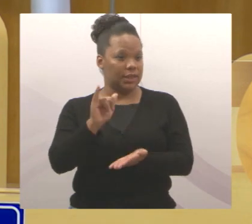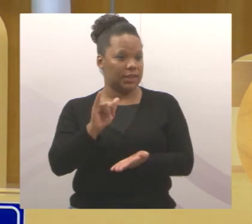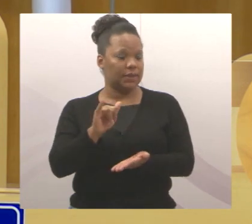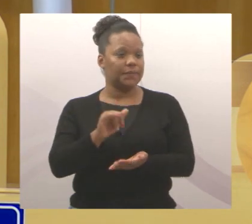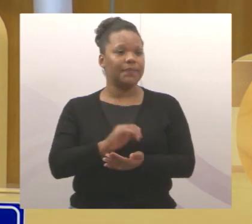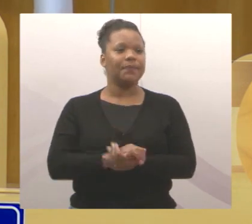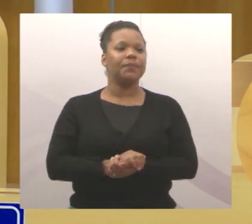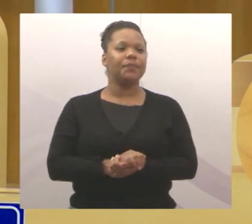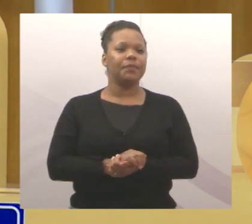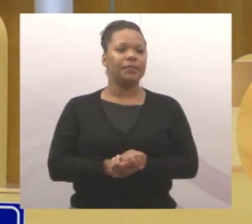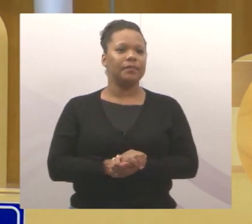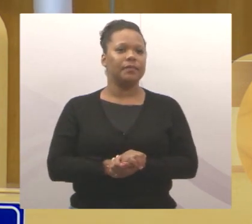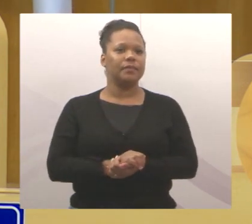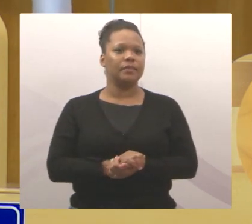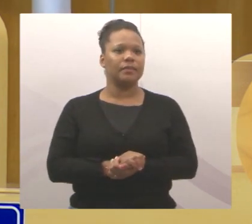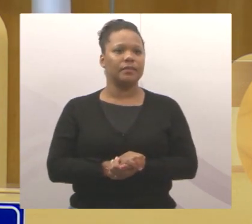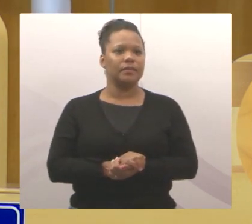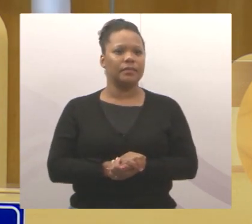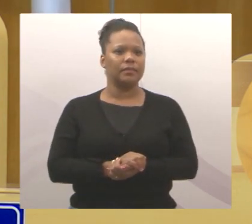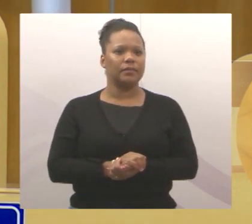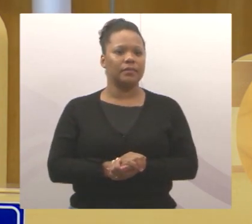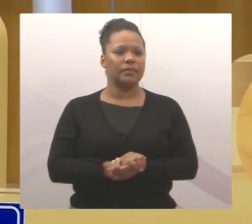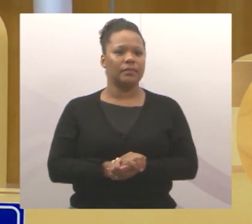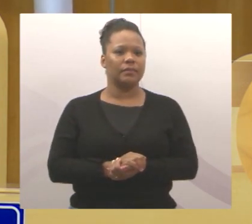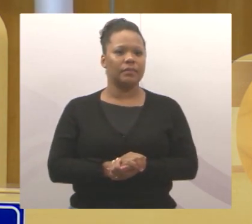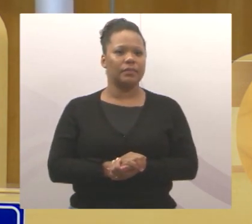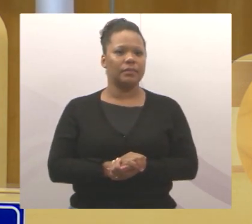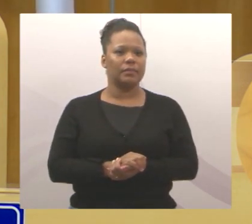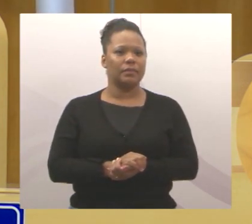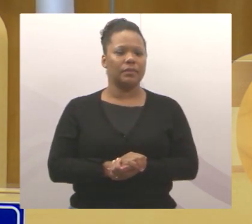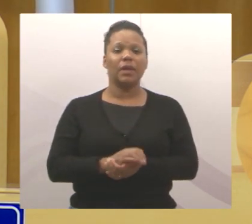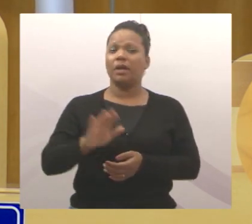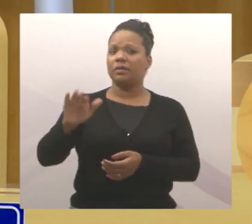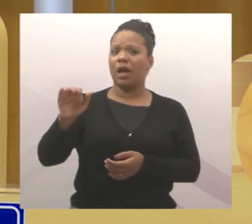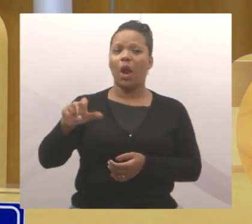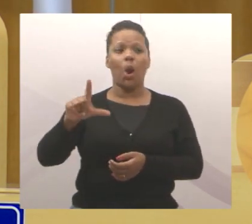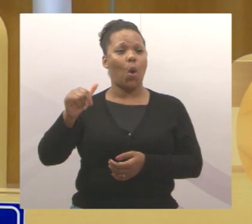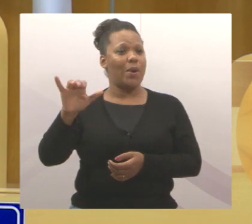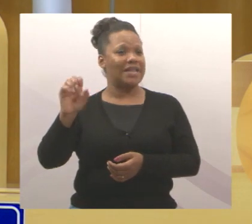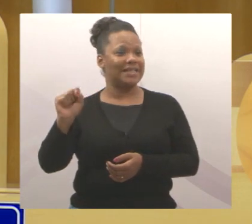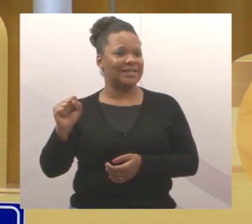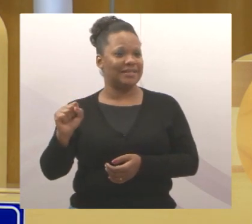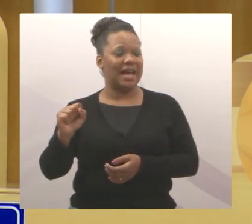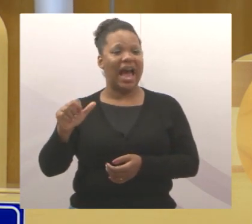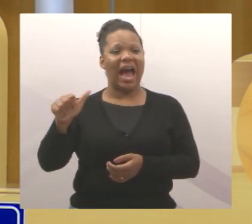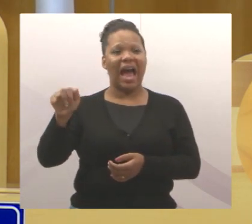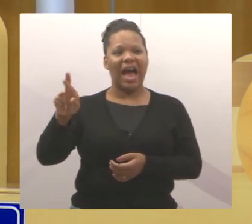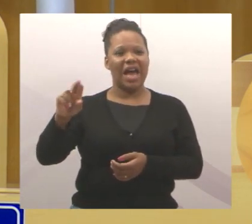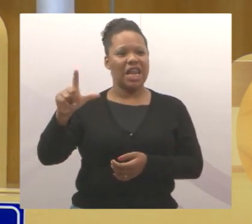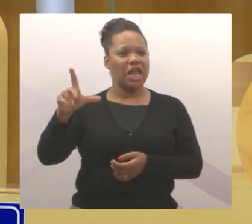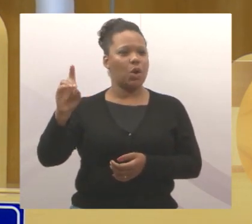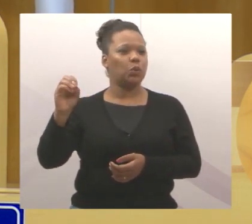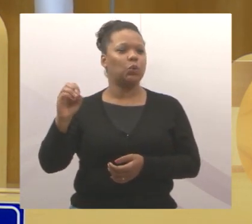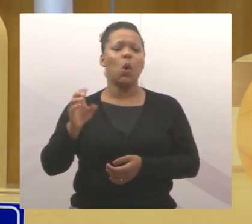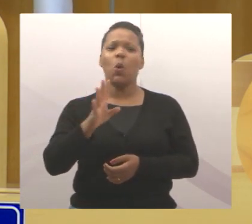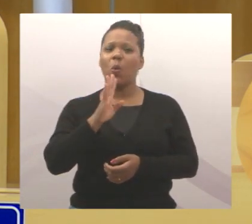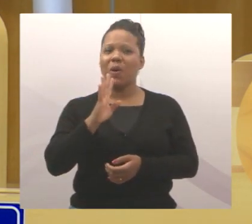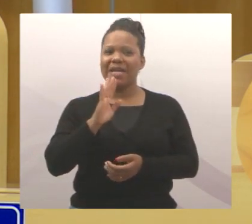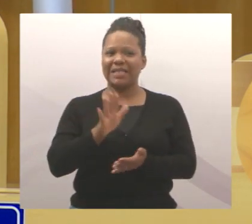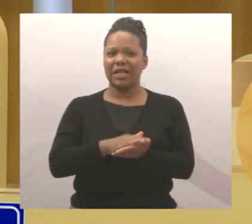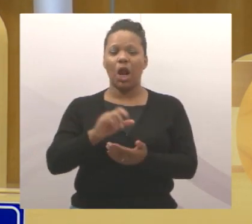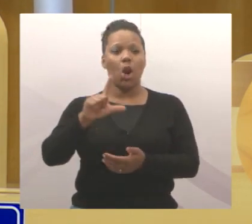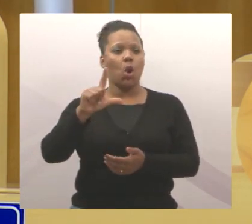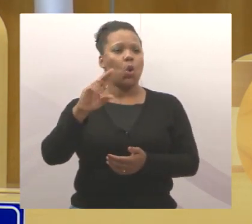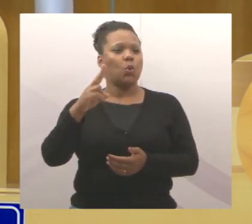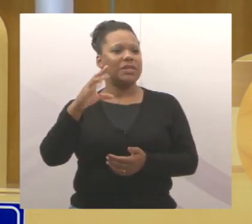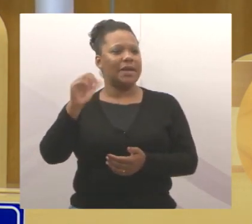nós temos, e aqui, mais uma vez invoco o vereador Flávio, o Arildo, que conhece muito bem Jacareí, a